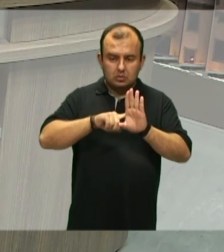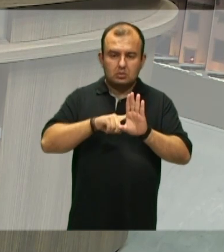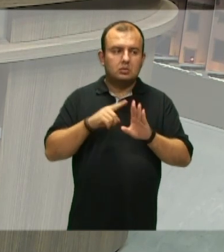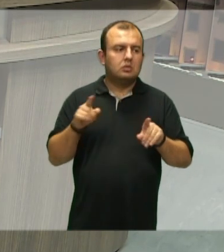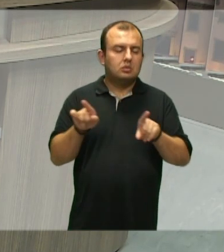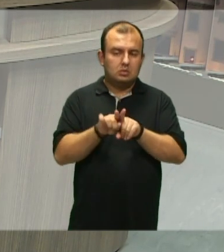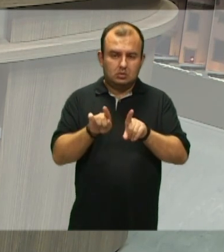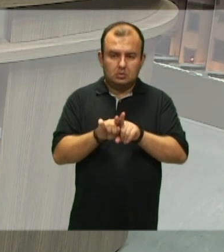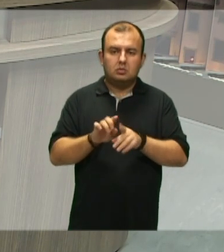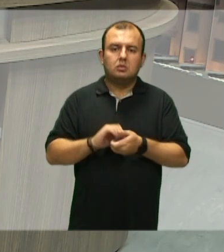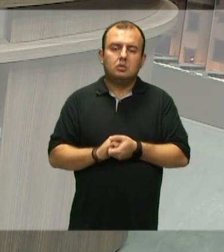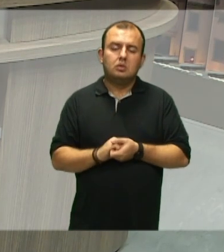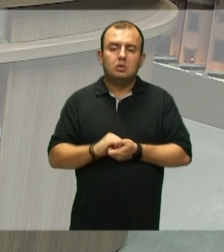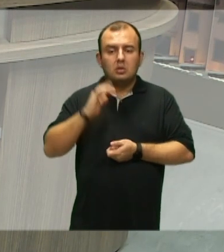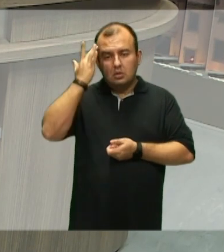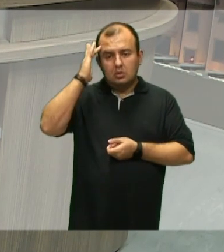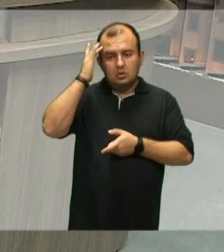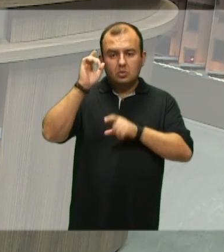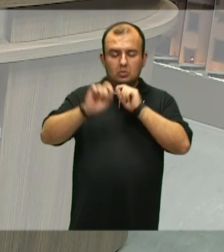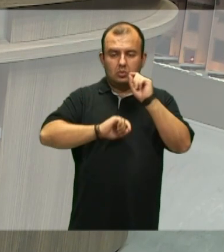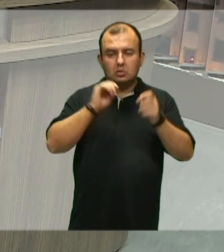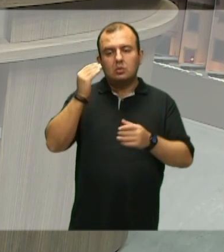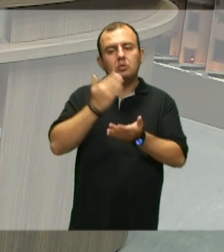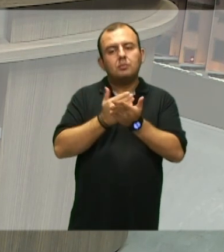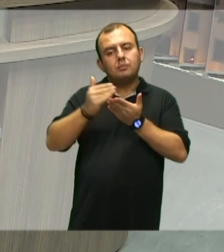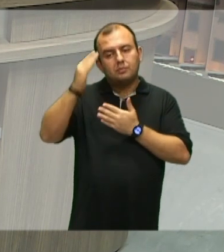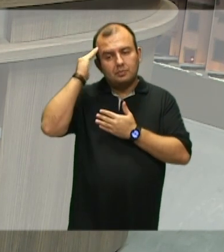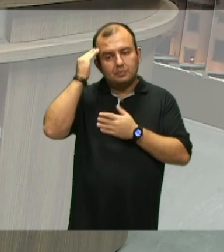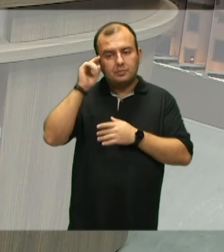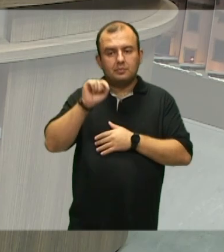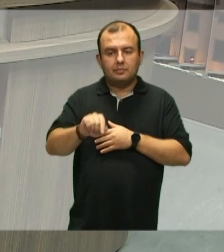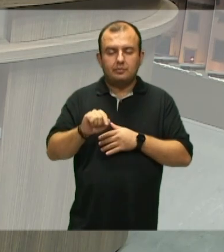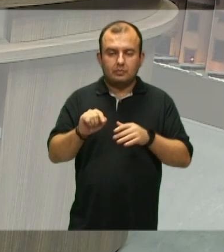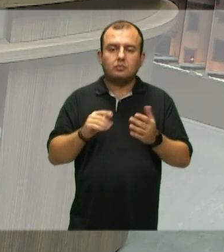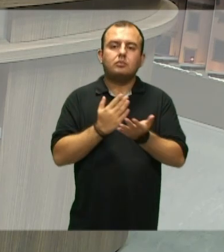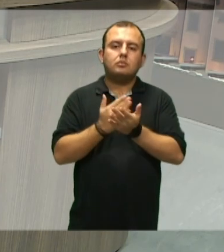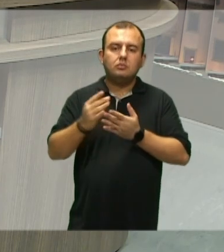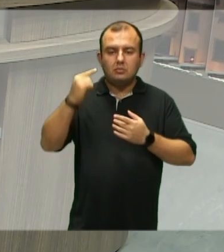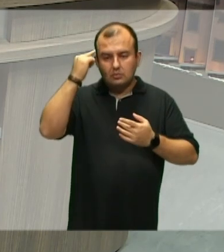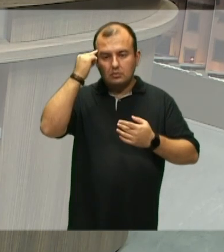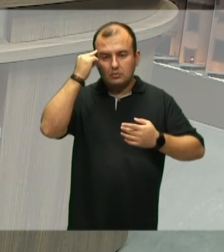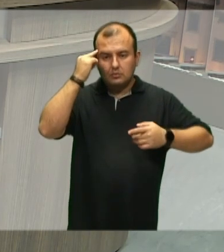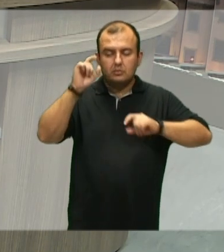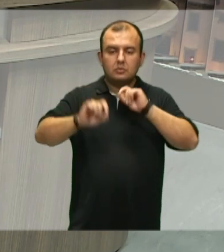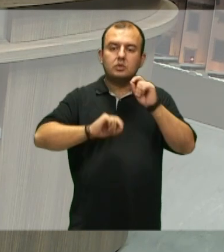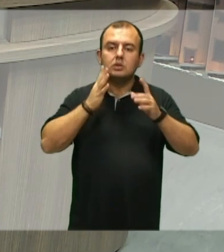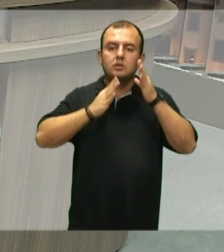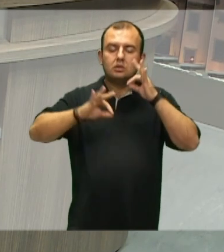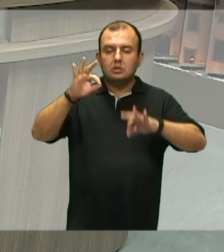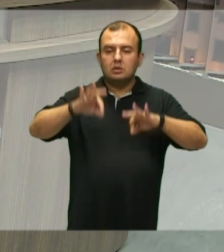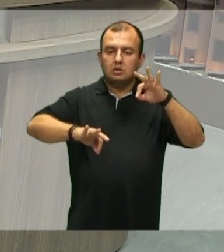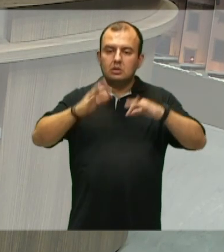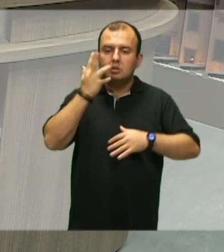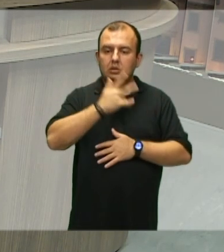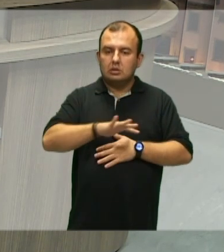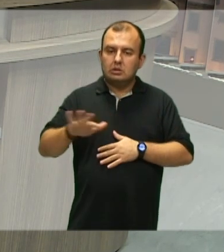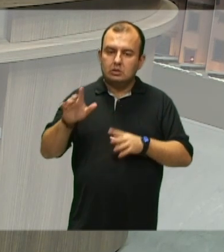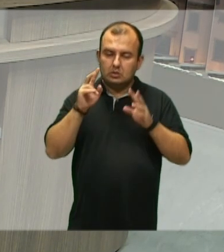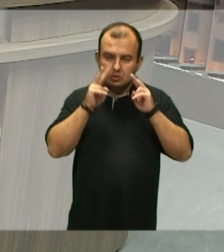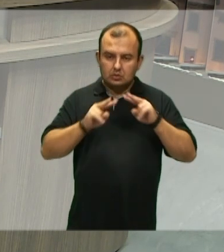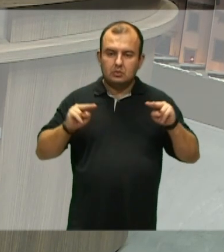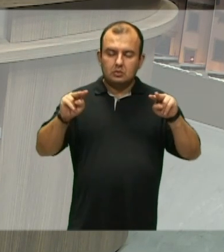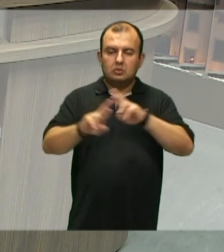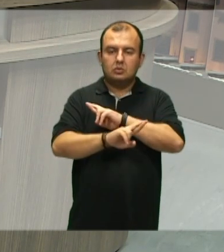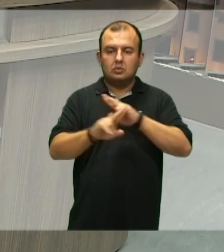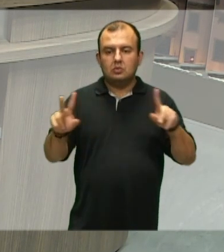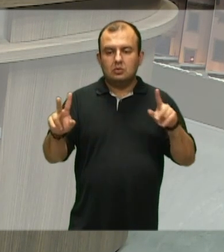subjetividades. E eu acho que daí ela começa a entender isso e a partir disso começa a se pensar, né, o teatro para crianças de um outro ponto de vista, que